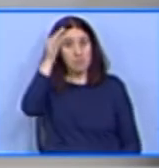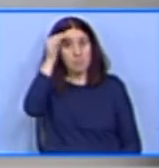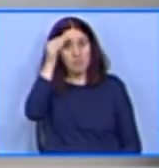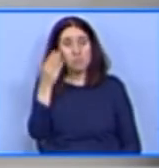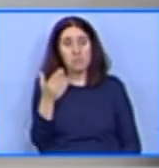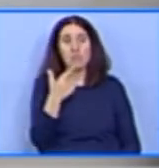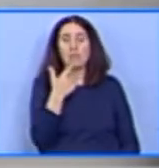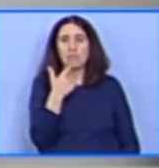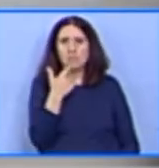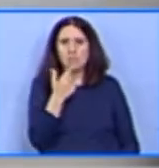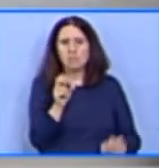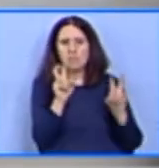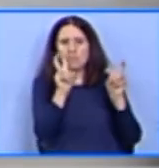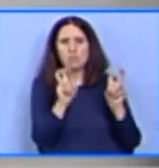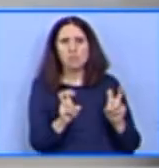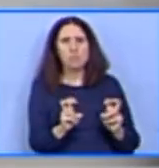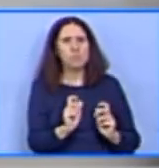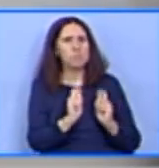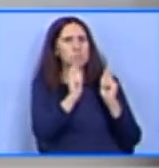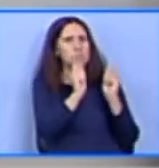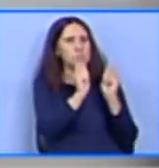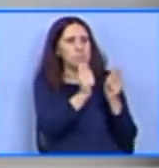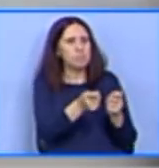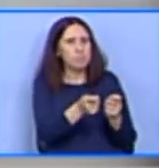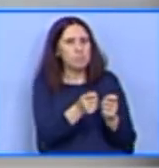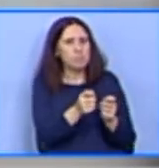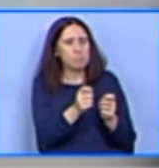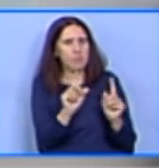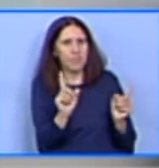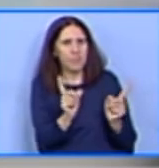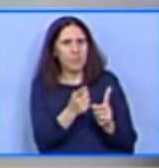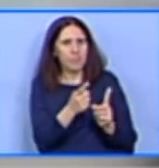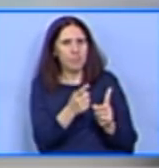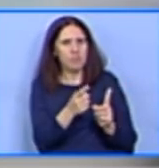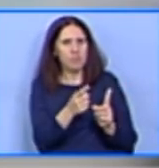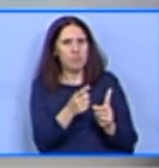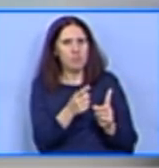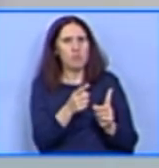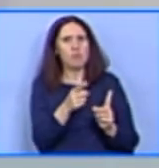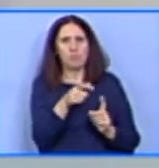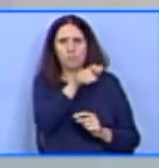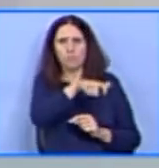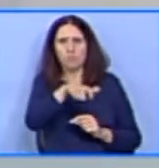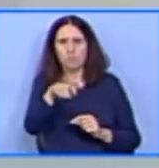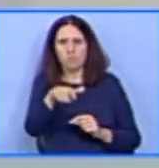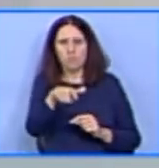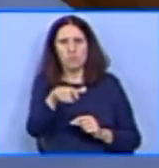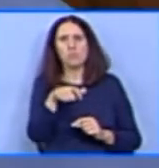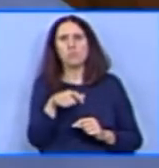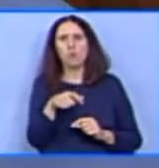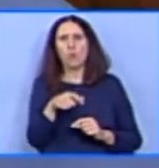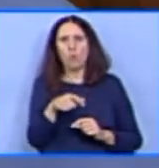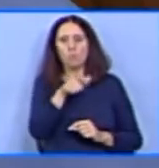está-se a referir a designações, a formas como eram designadas as populações, está-se a referir aos